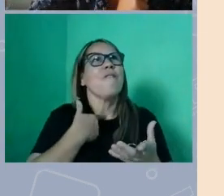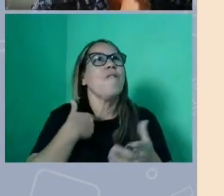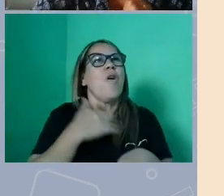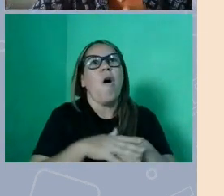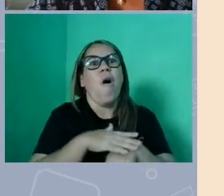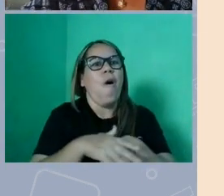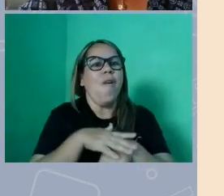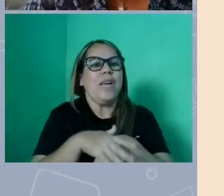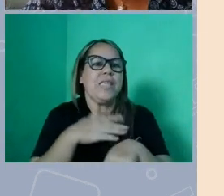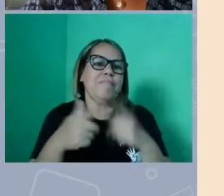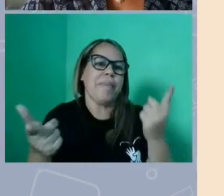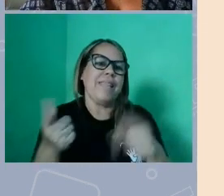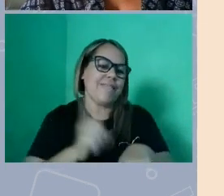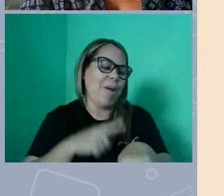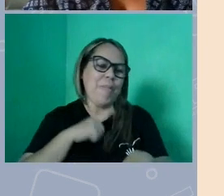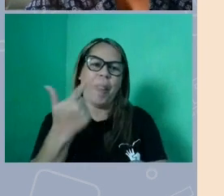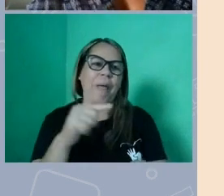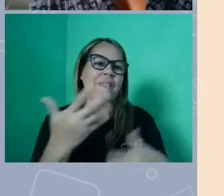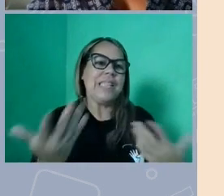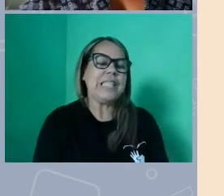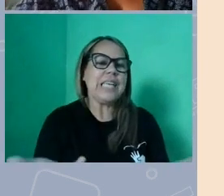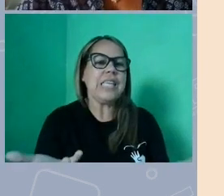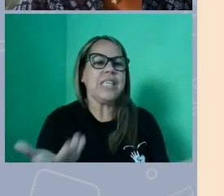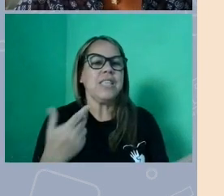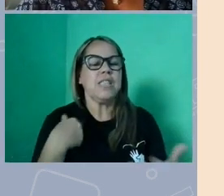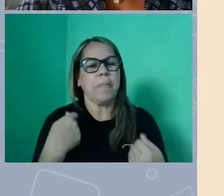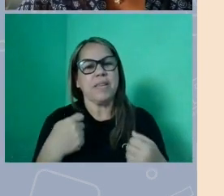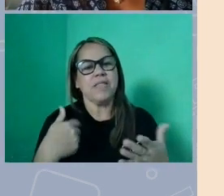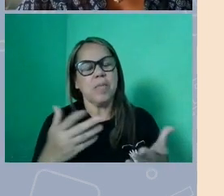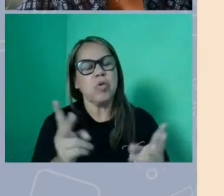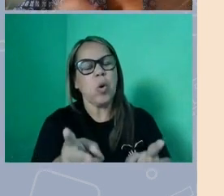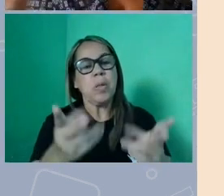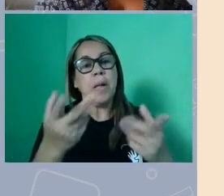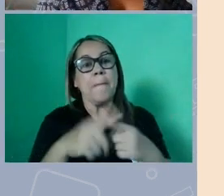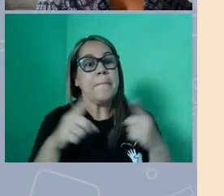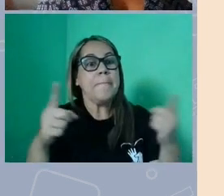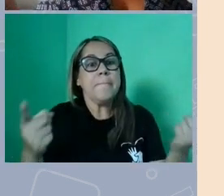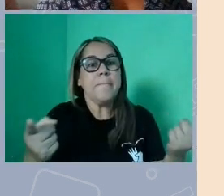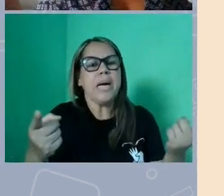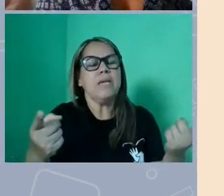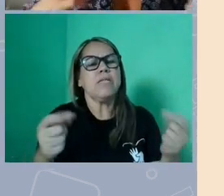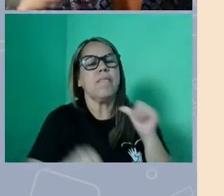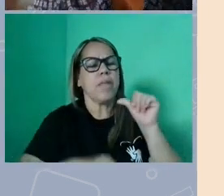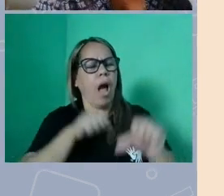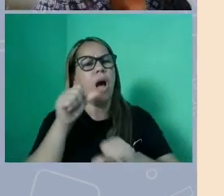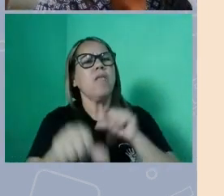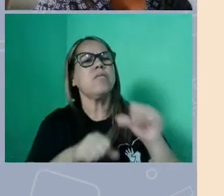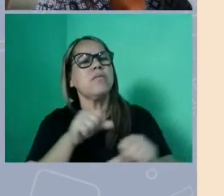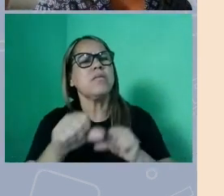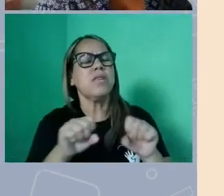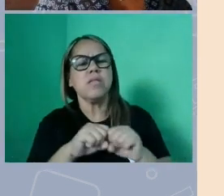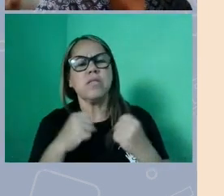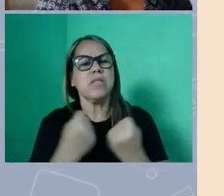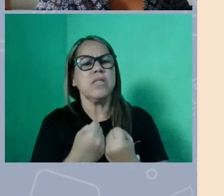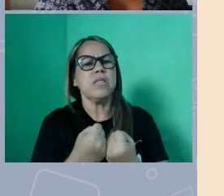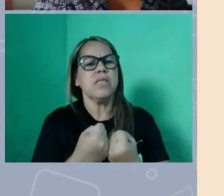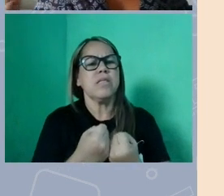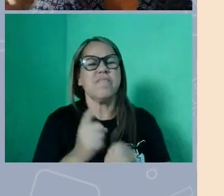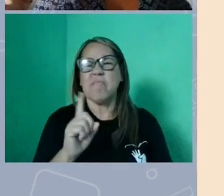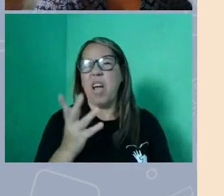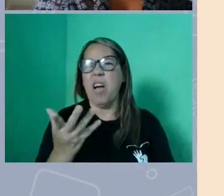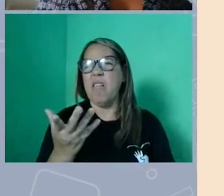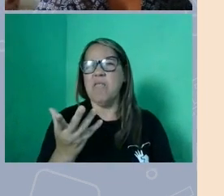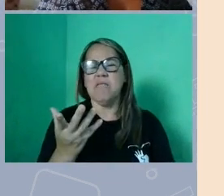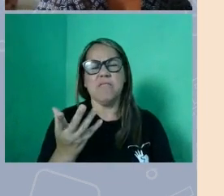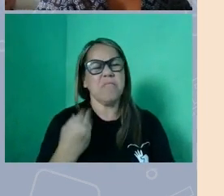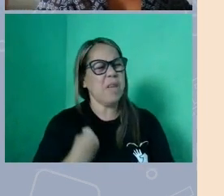não tem não tem muito tempo e a gente precisa avançar mas altera a socialização não altera será a